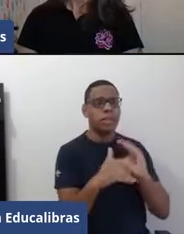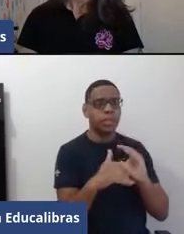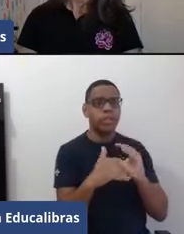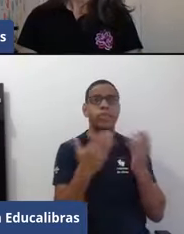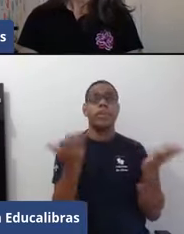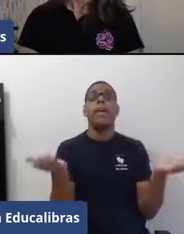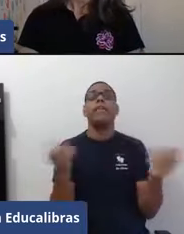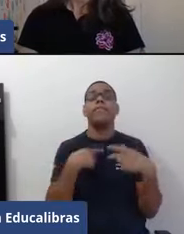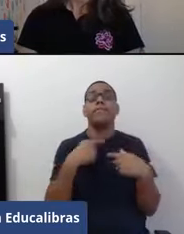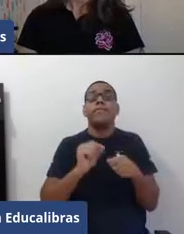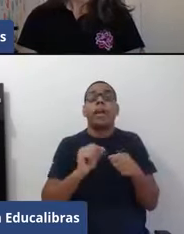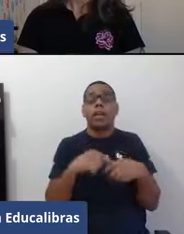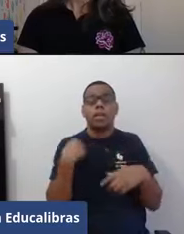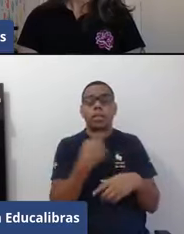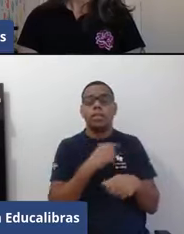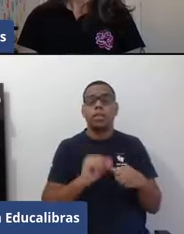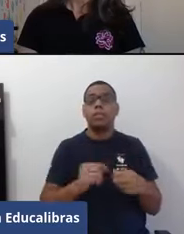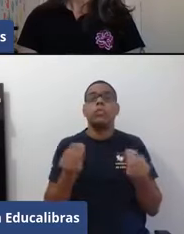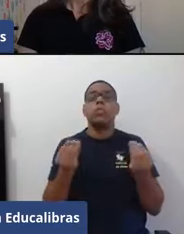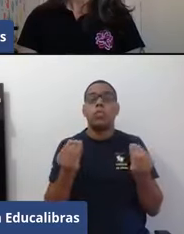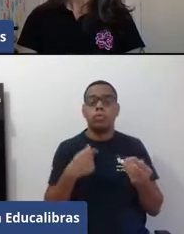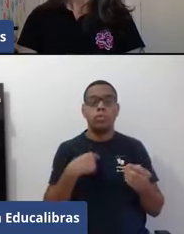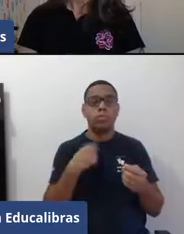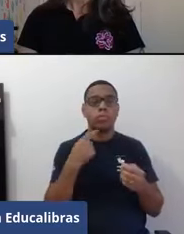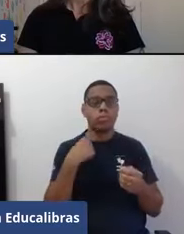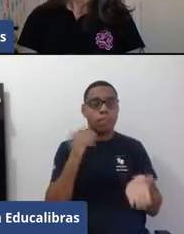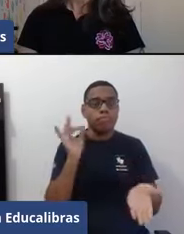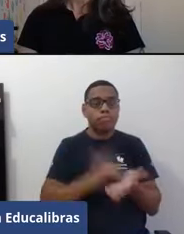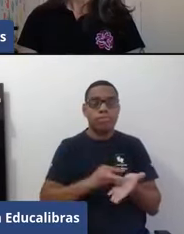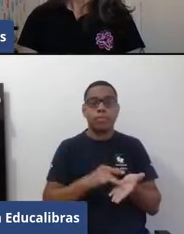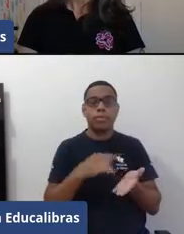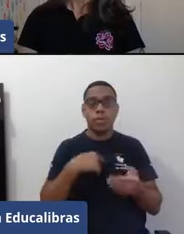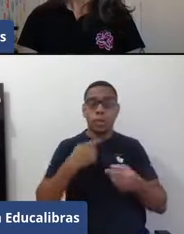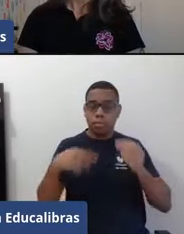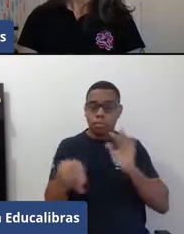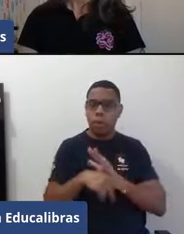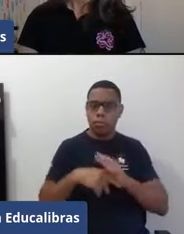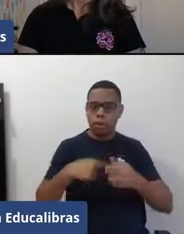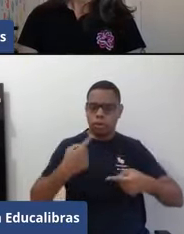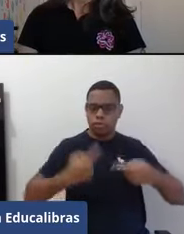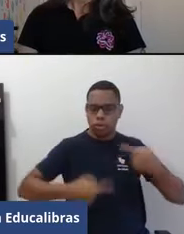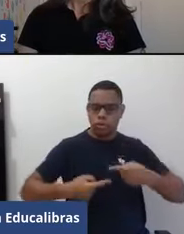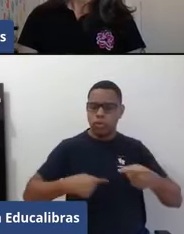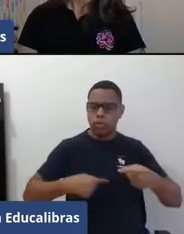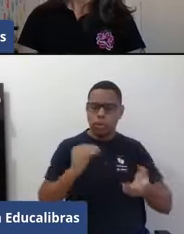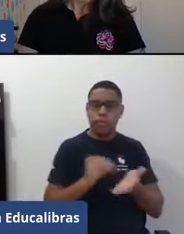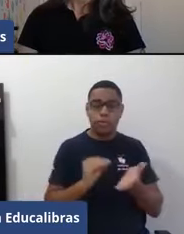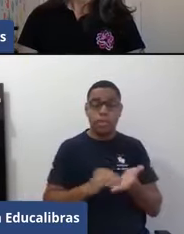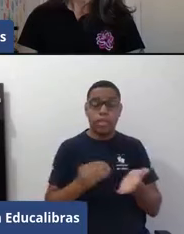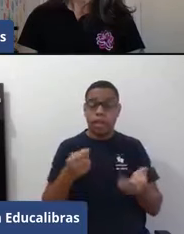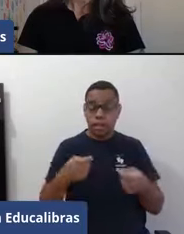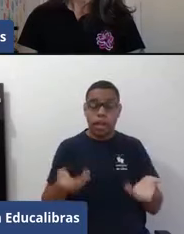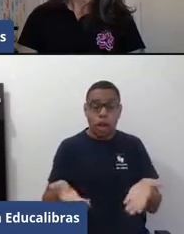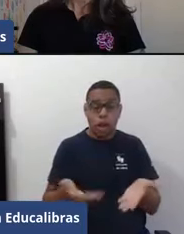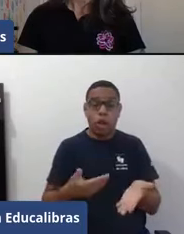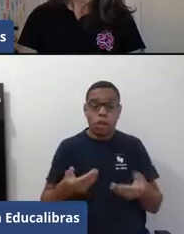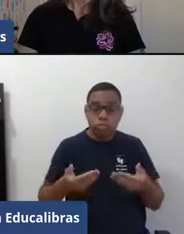tipo de ação concreta, política, tem que ser feita agora para essas